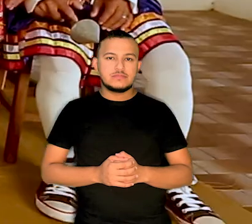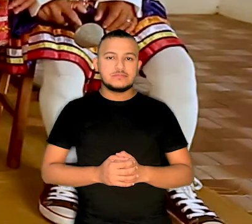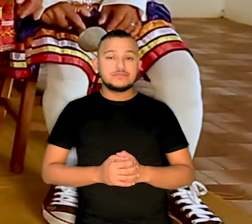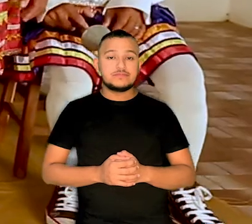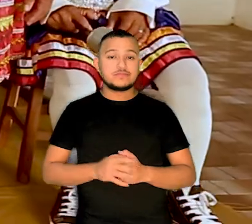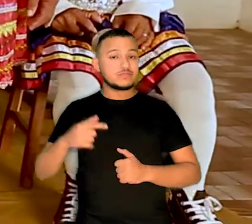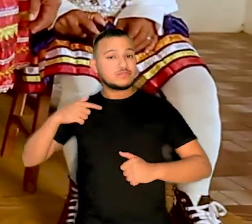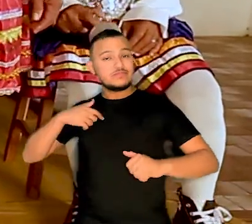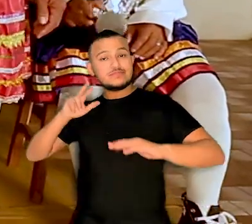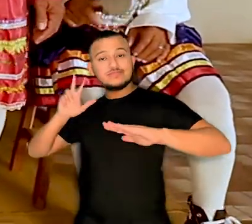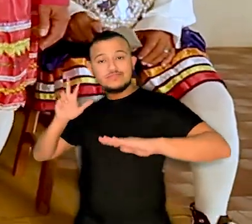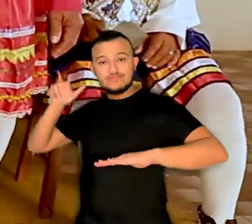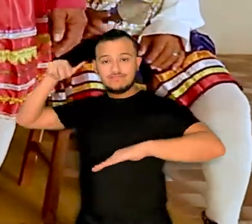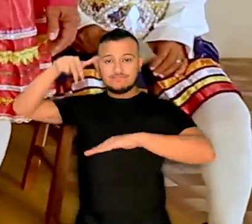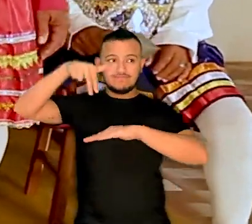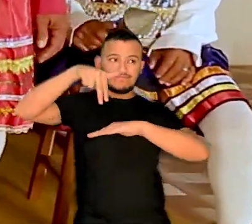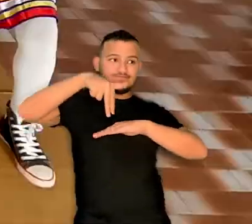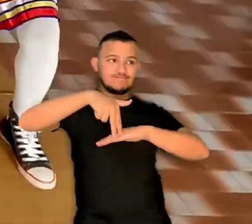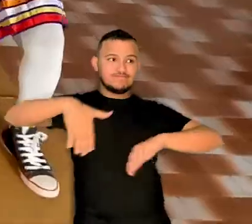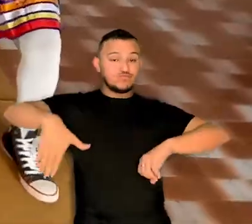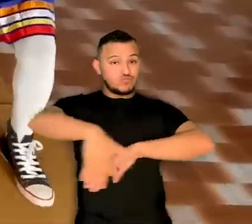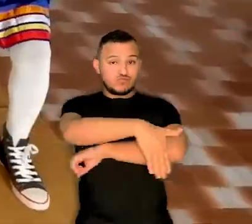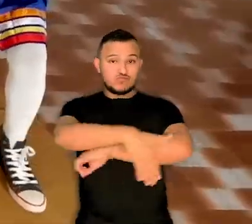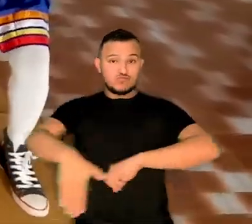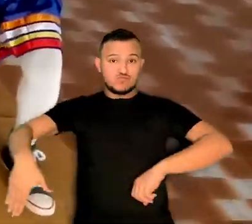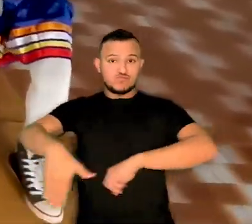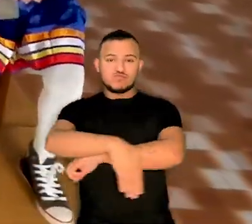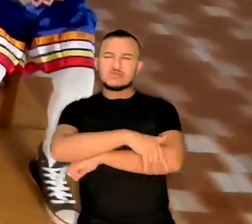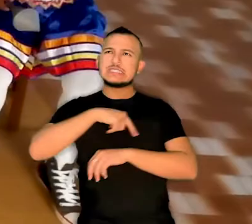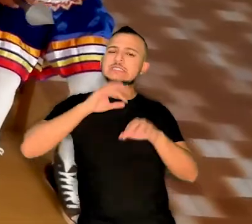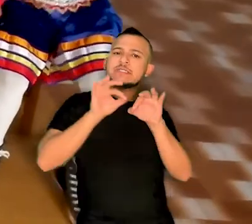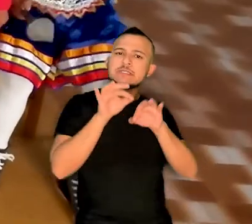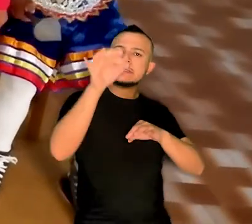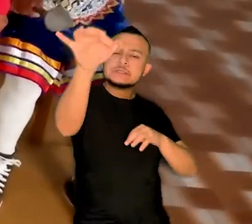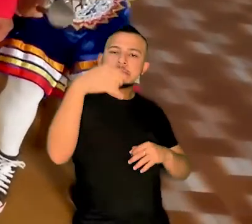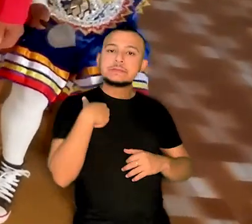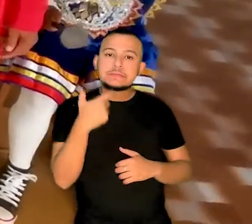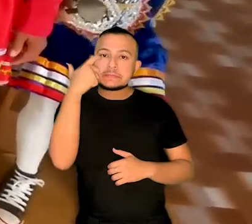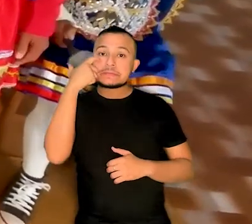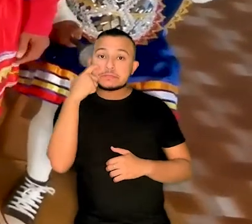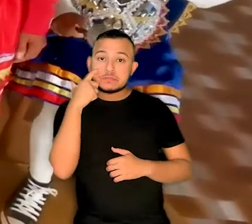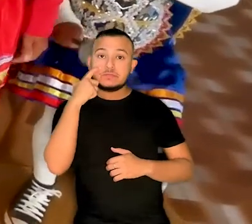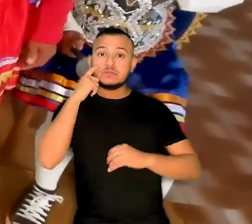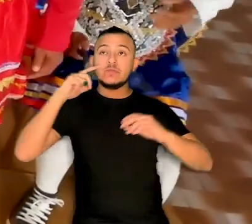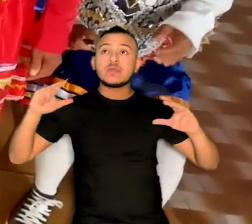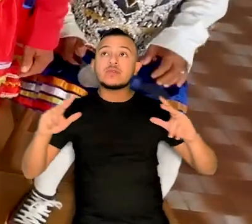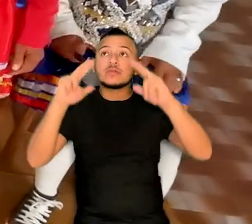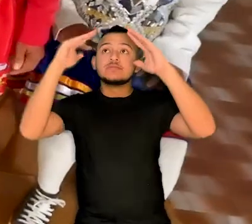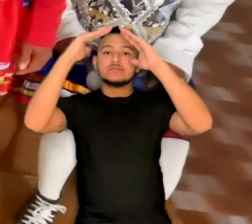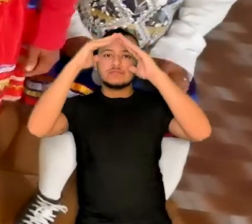Quando eu chego na ponta da rua, de longe eu vejo a torre da